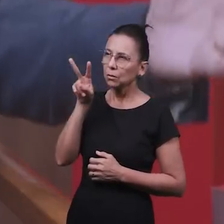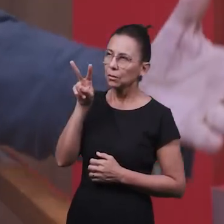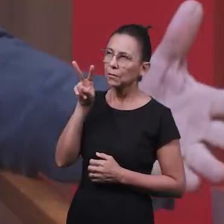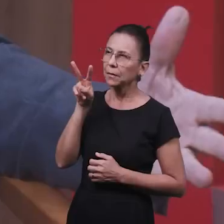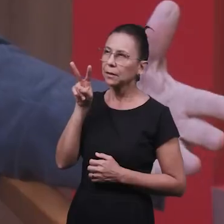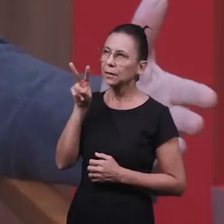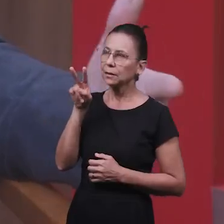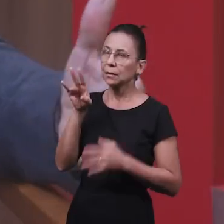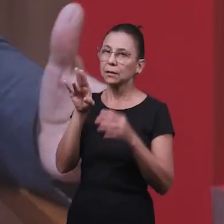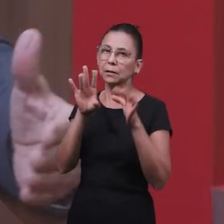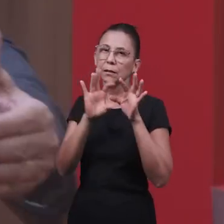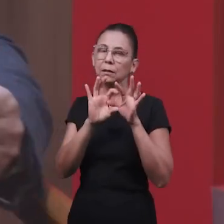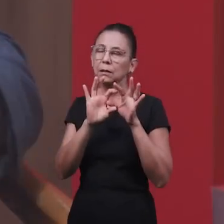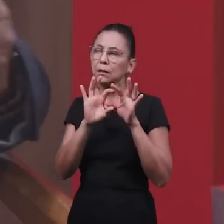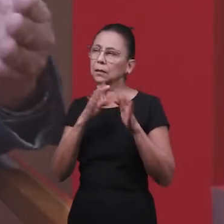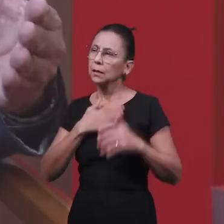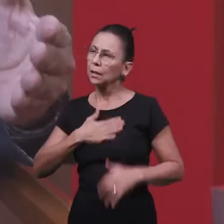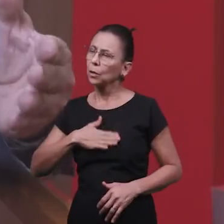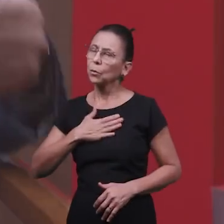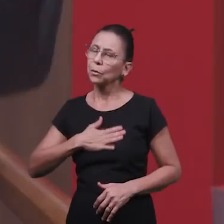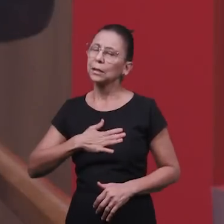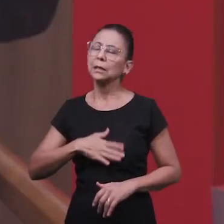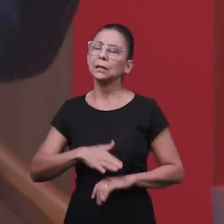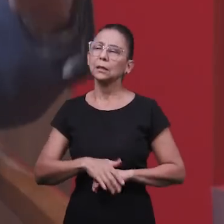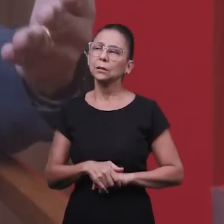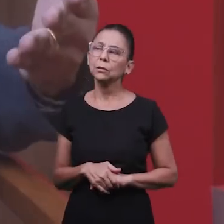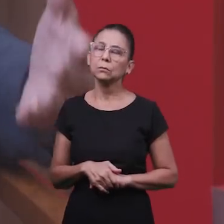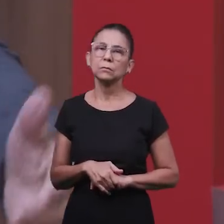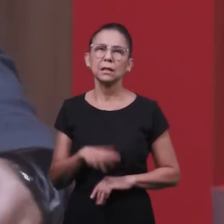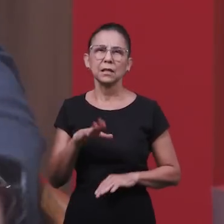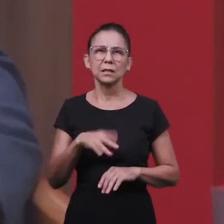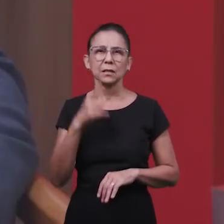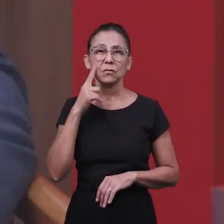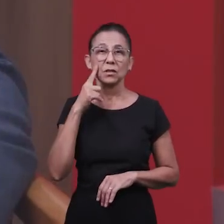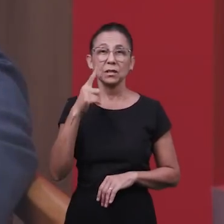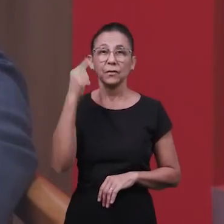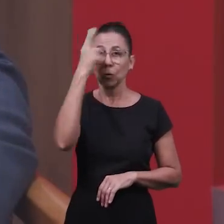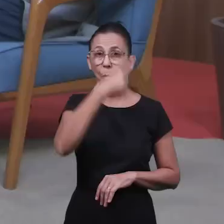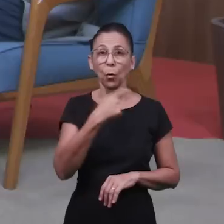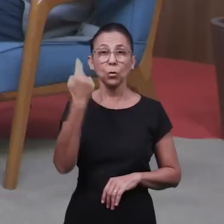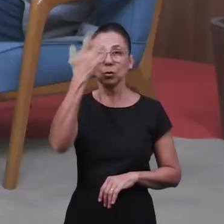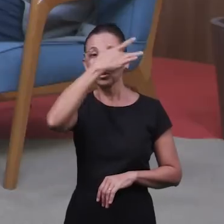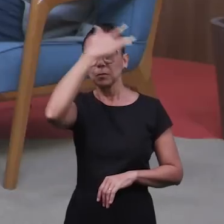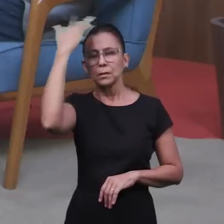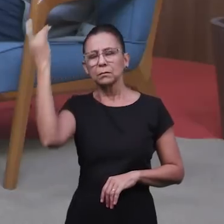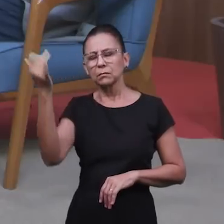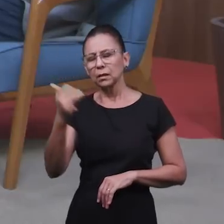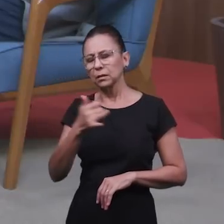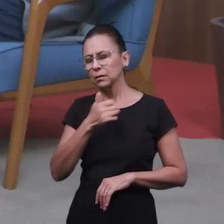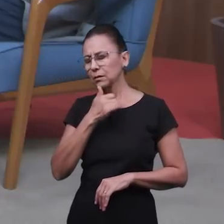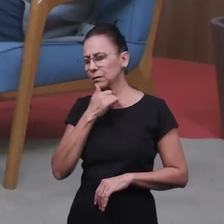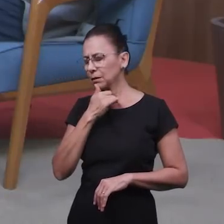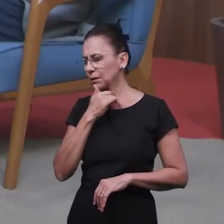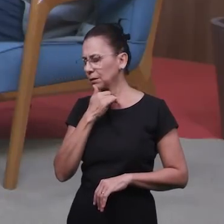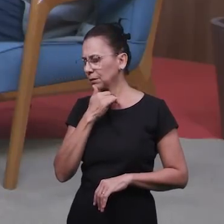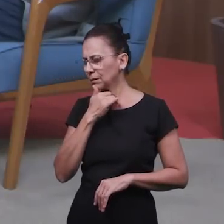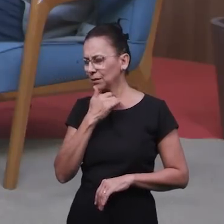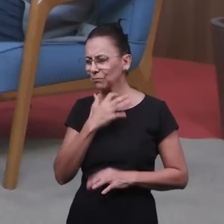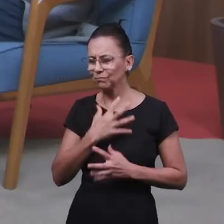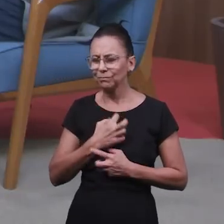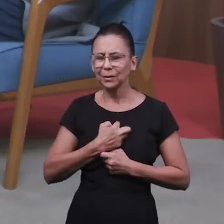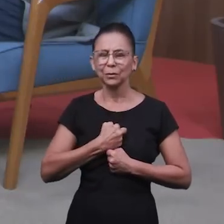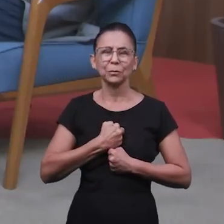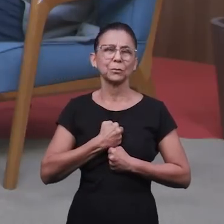de comunhão. Às vezes você olha para uma pessoa e a face dela mostra tristeza, ou a face dela mostra